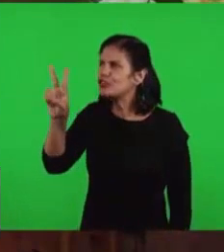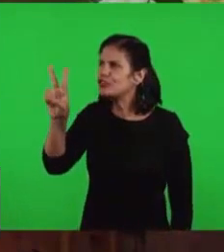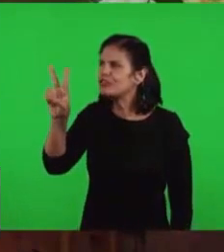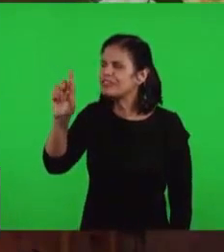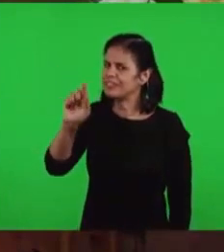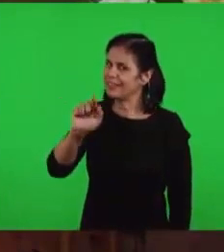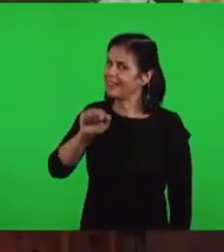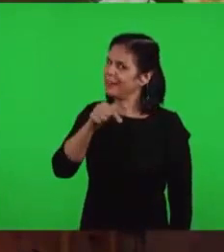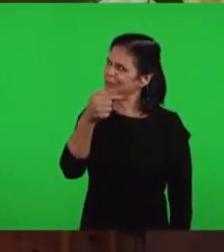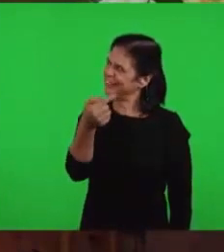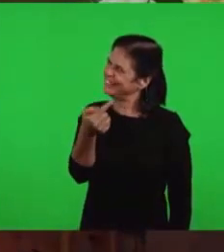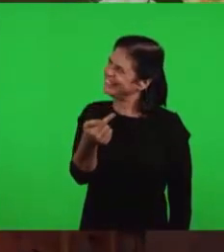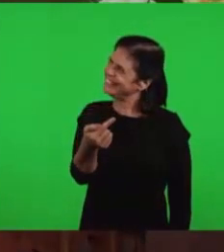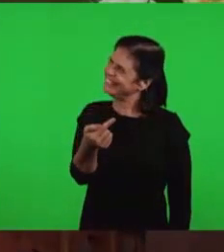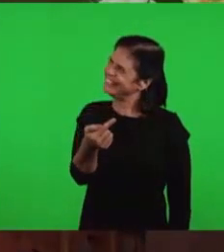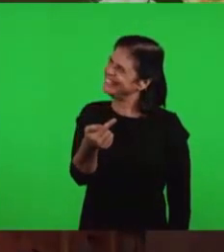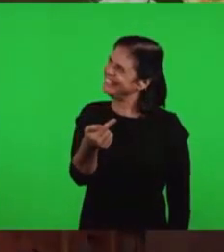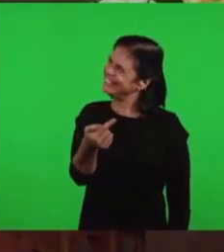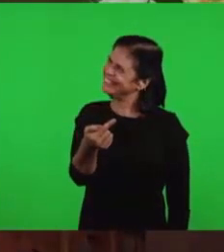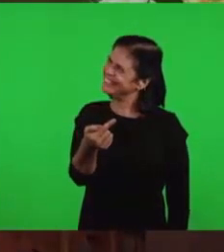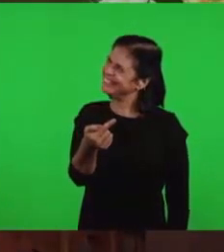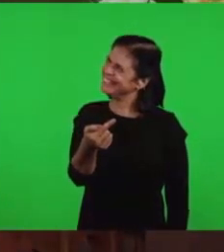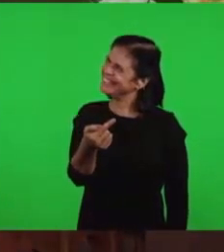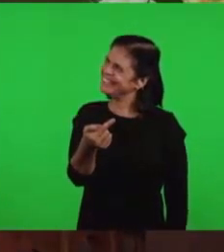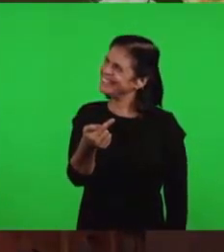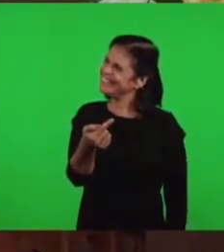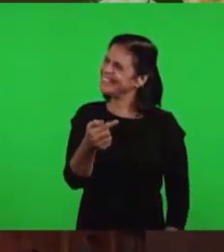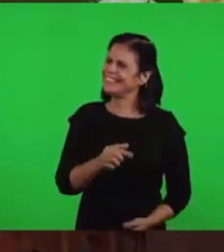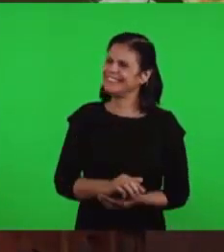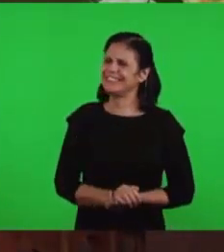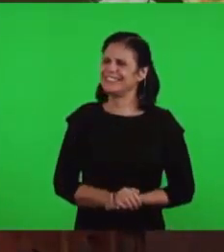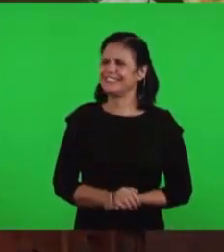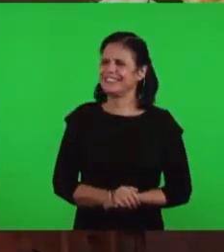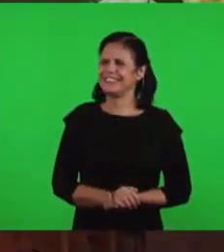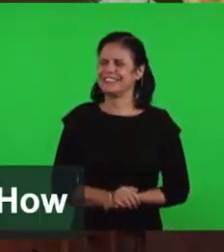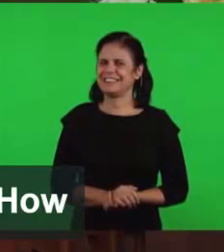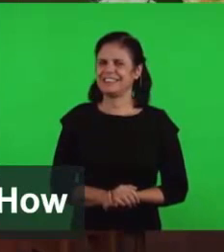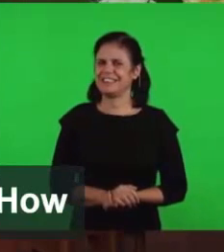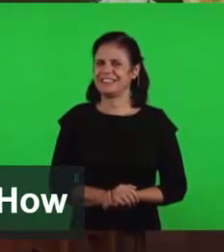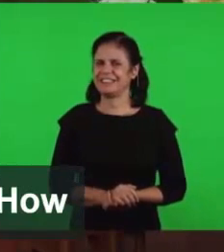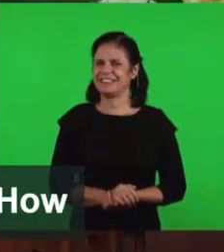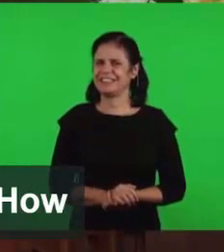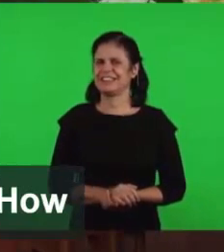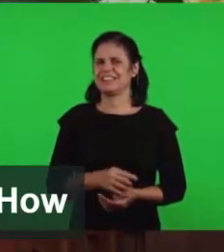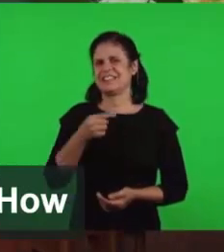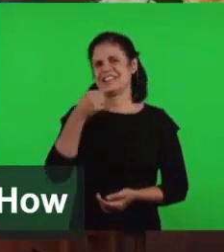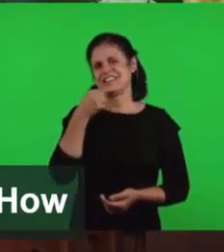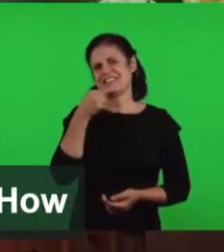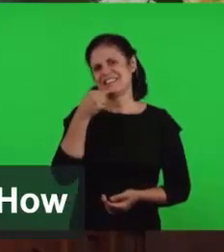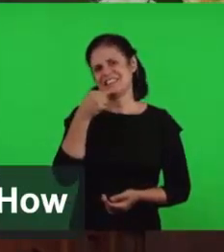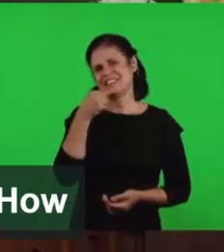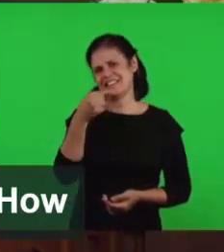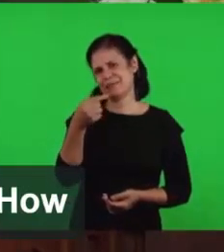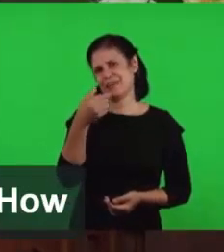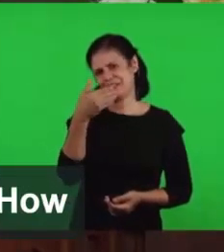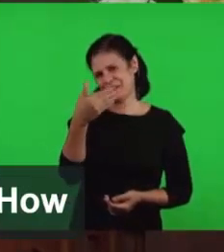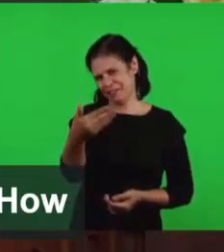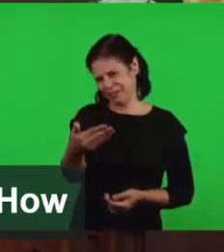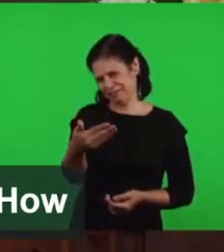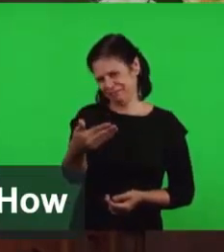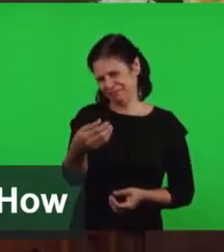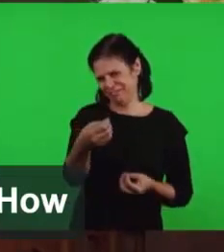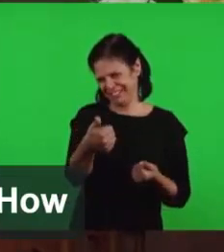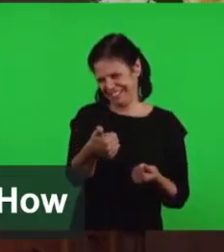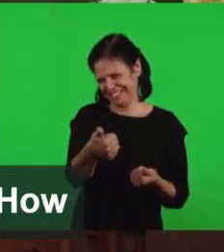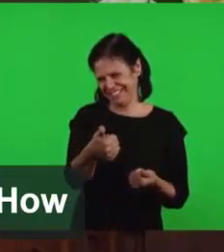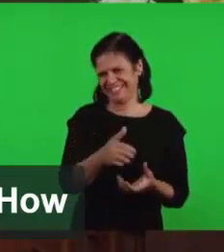deixar agora para a descrição do corpo dele vai ser da próxima a próxima aula muito